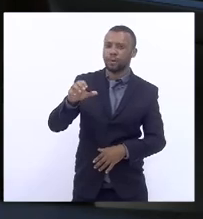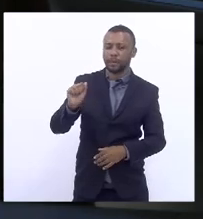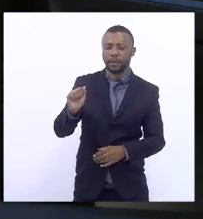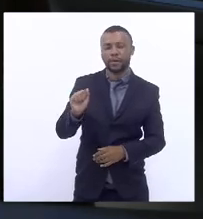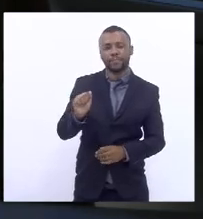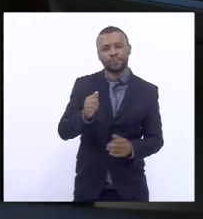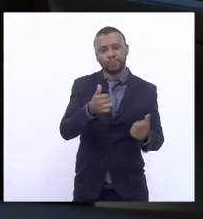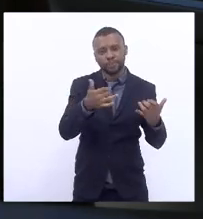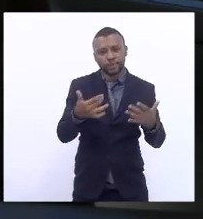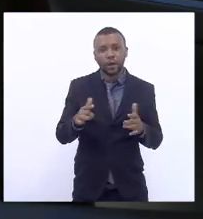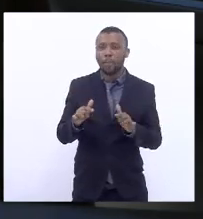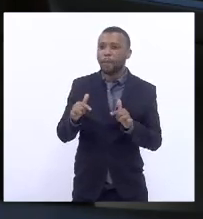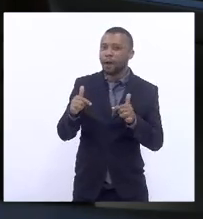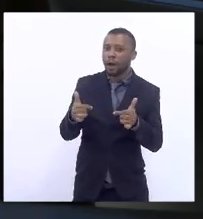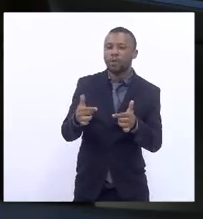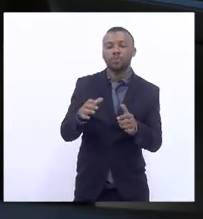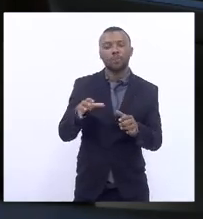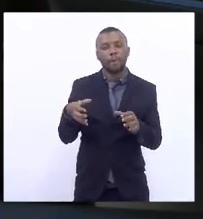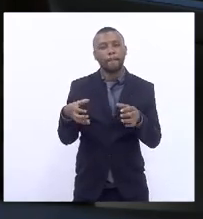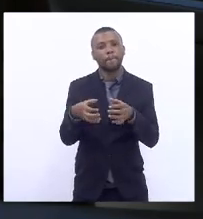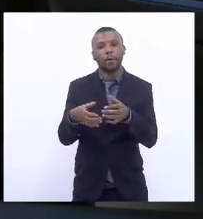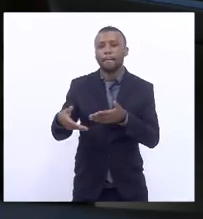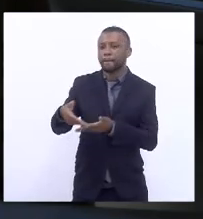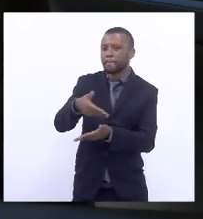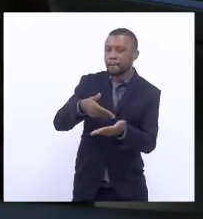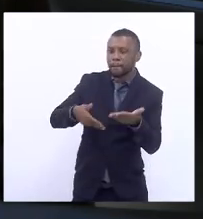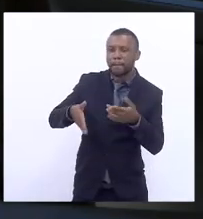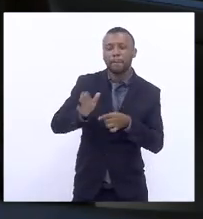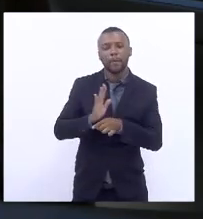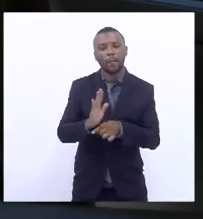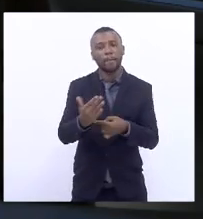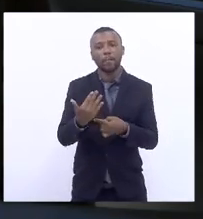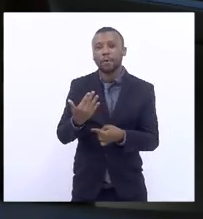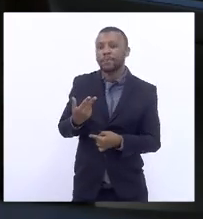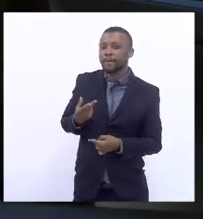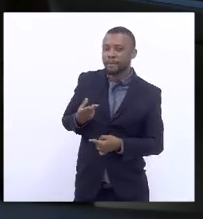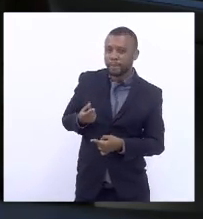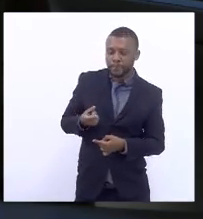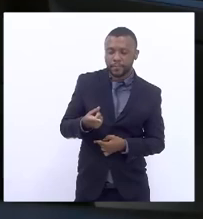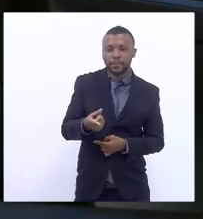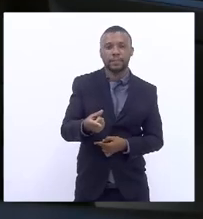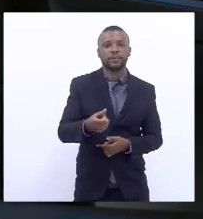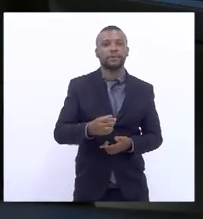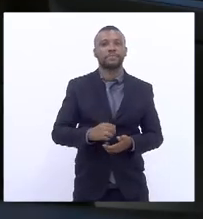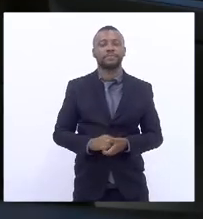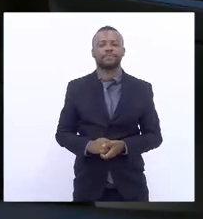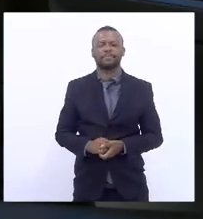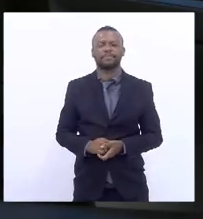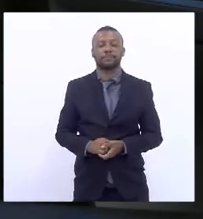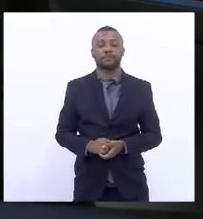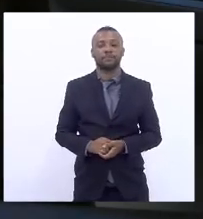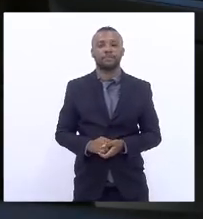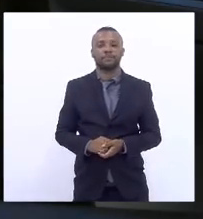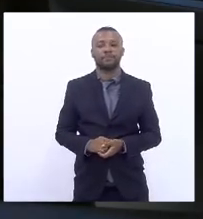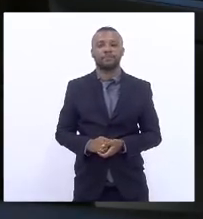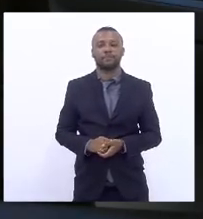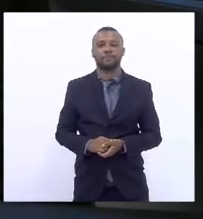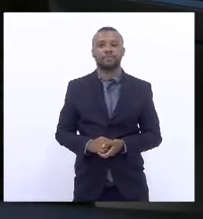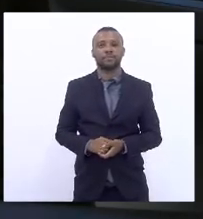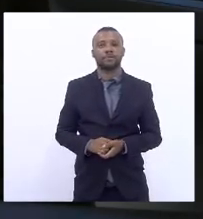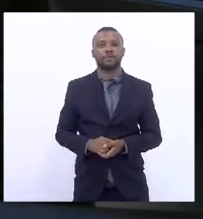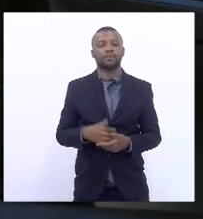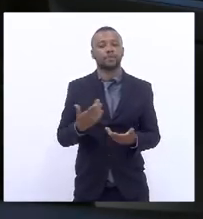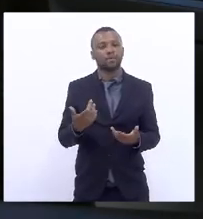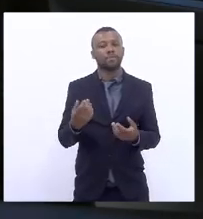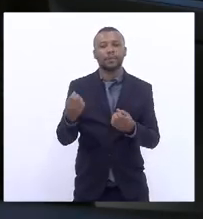ato coletivo, comunitário, permanente. Nunca termina. Eu vou ser educado